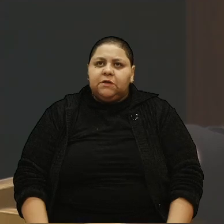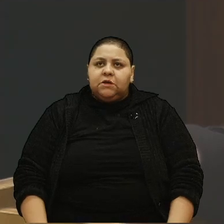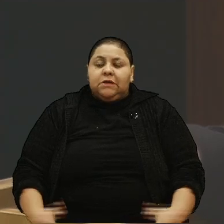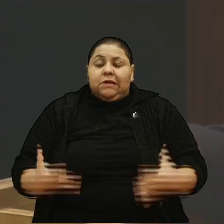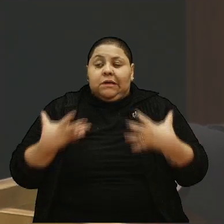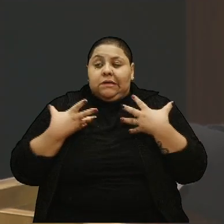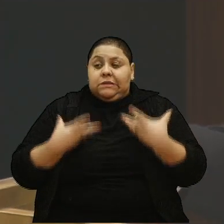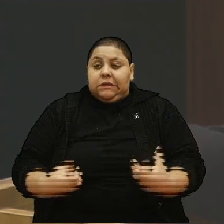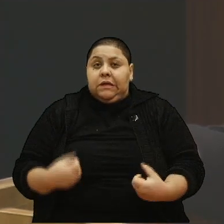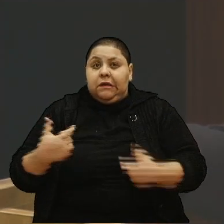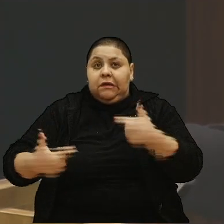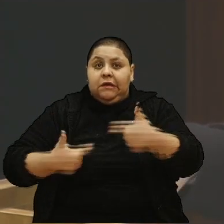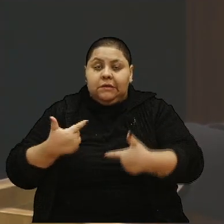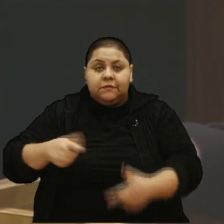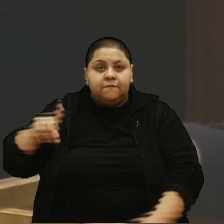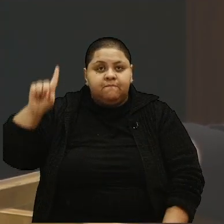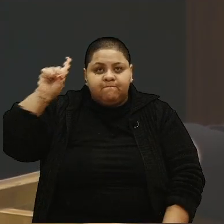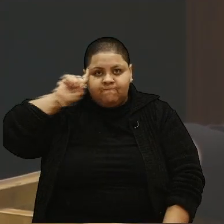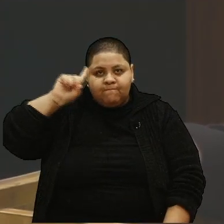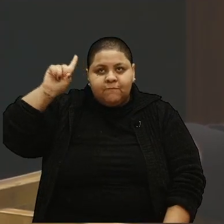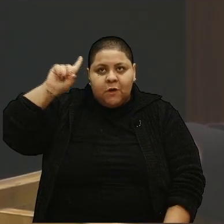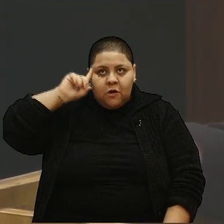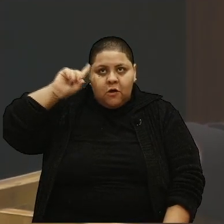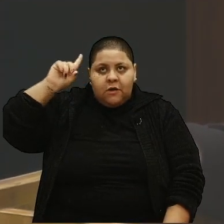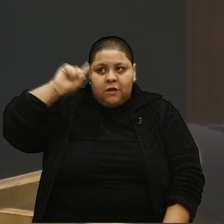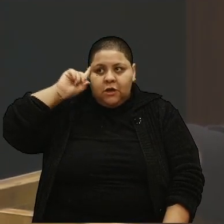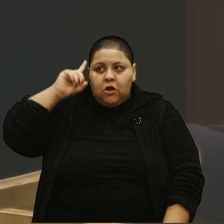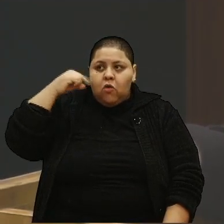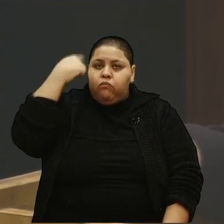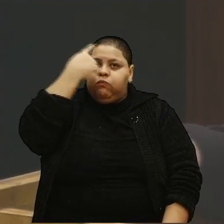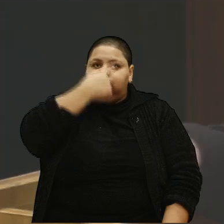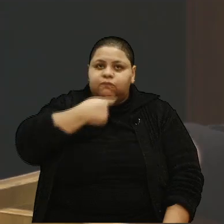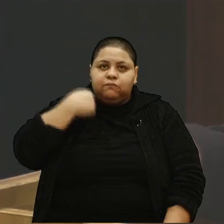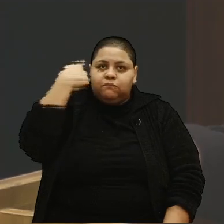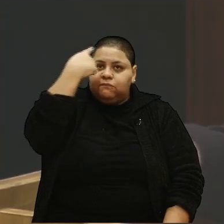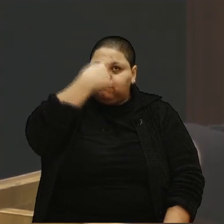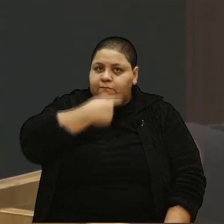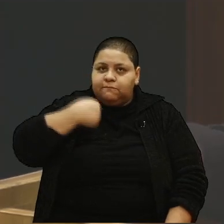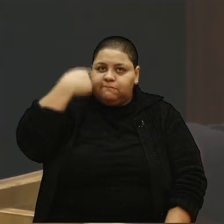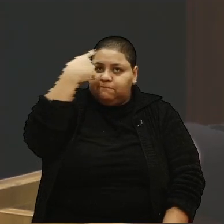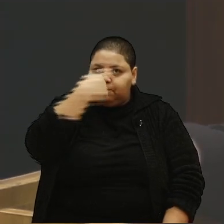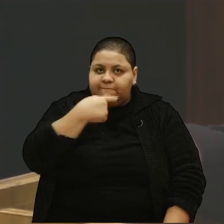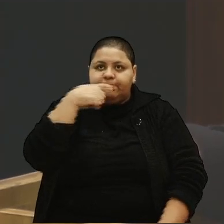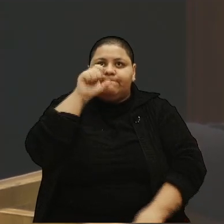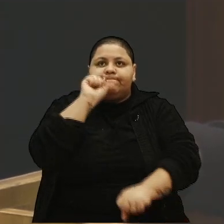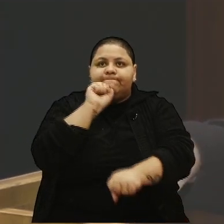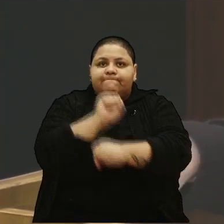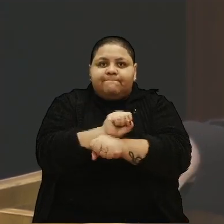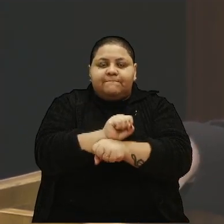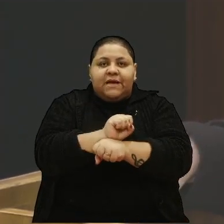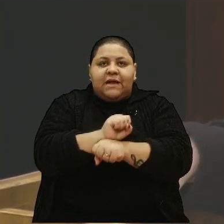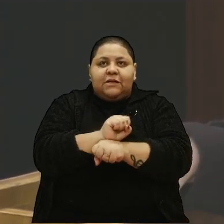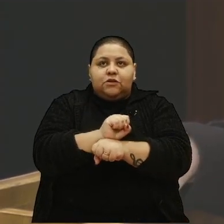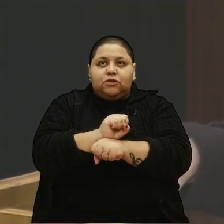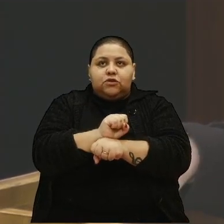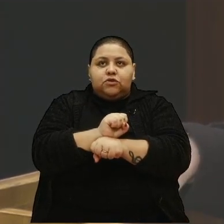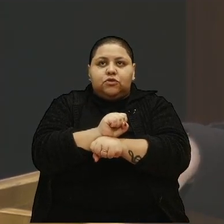cansadas do trabalho, todo dia ficam horas e horas paradas no trânsito.